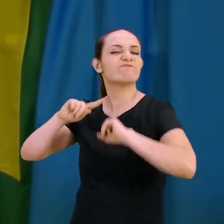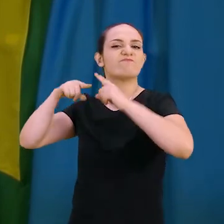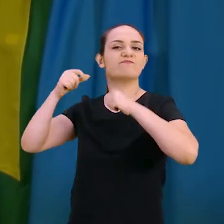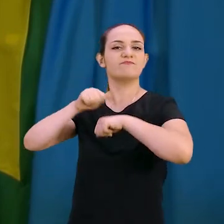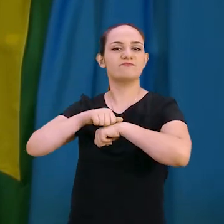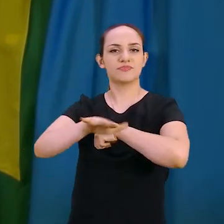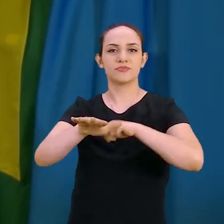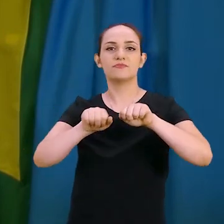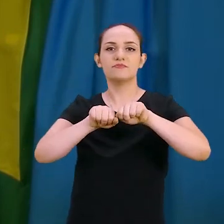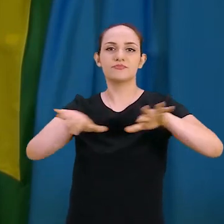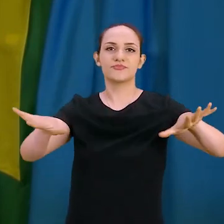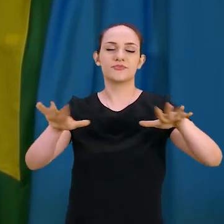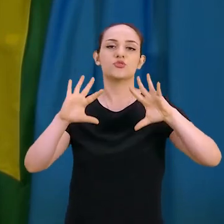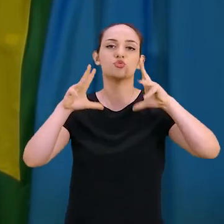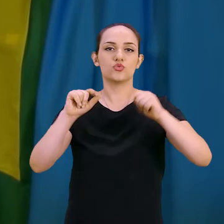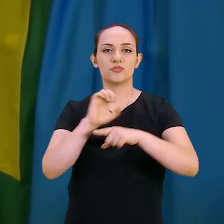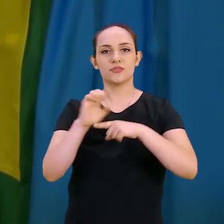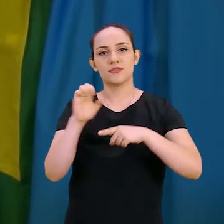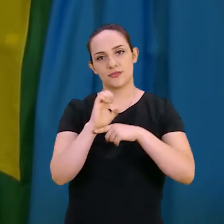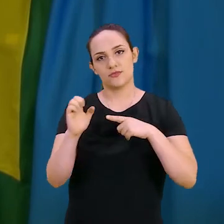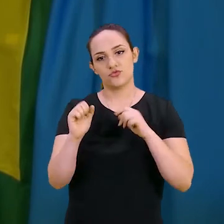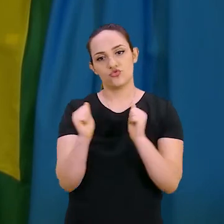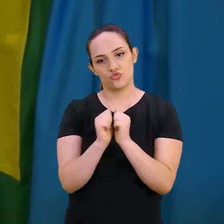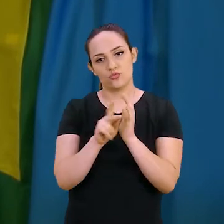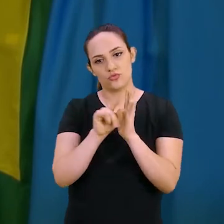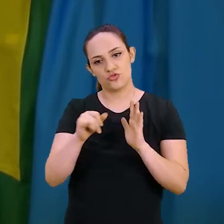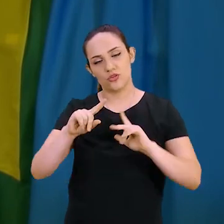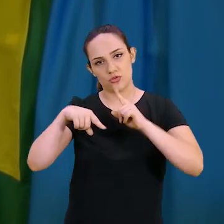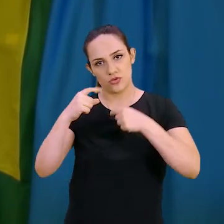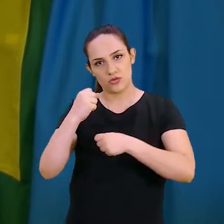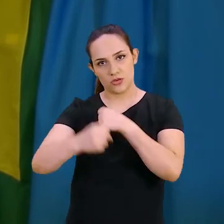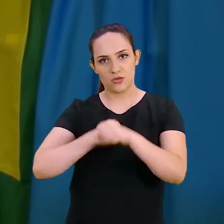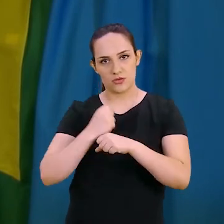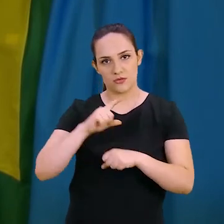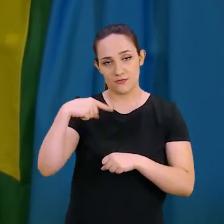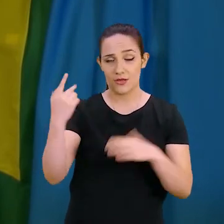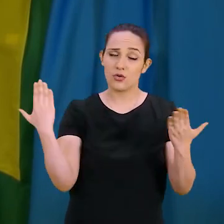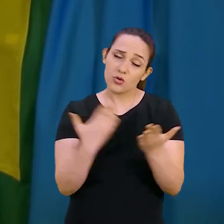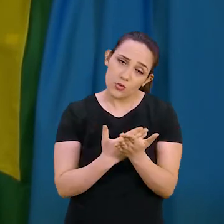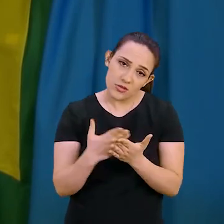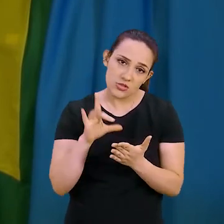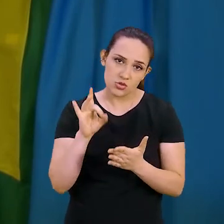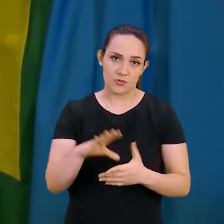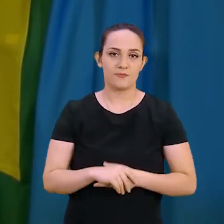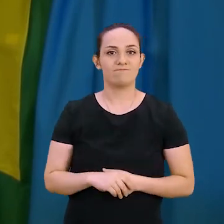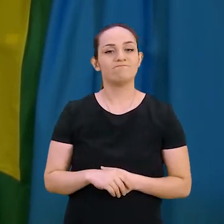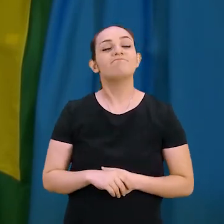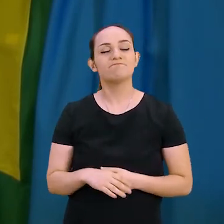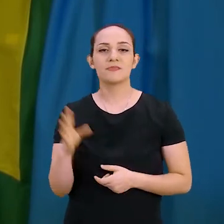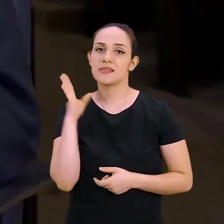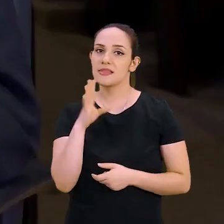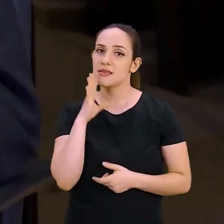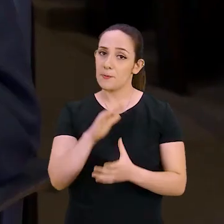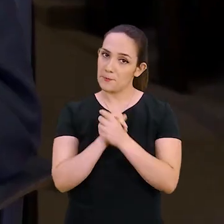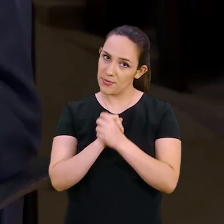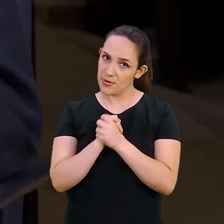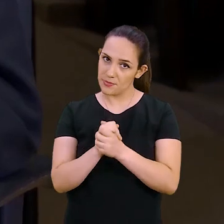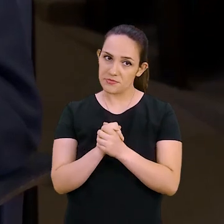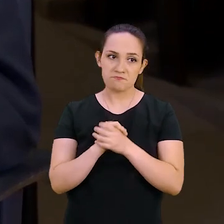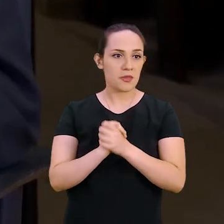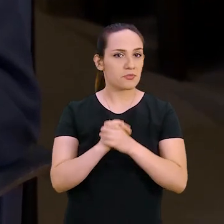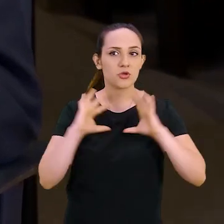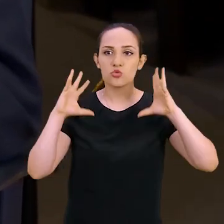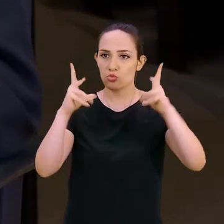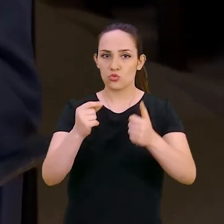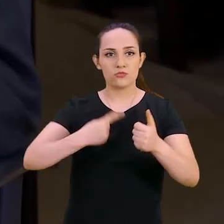quiser, logo será difundida por todo o nosso estado com os projetos que desenvolveremos no ano que vem. É só o começo. Muito